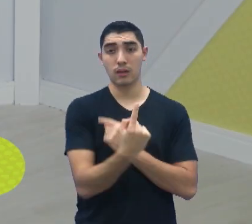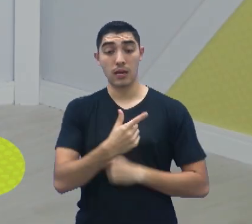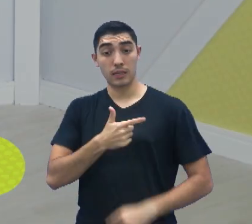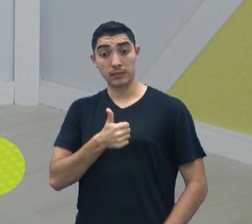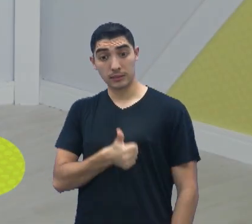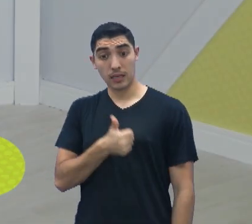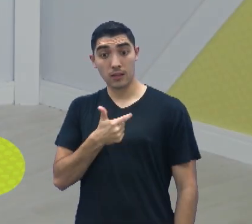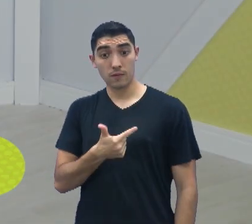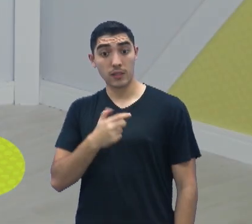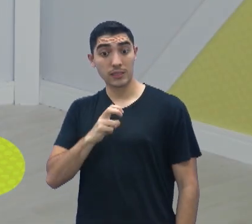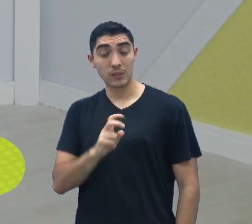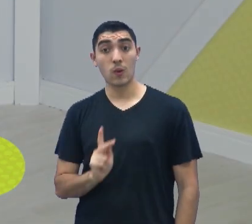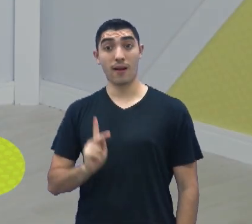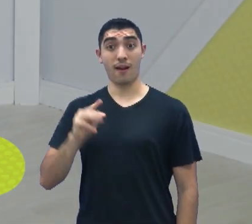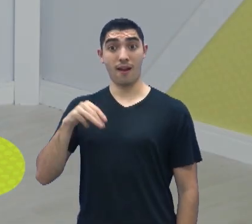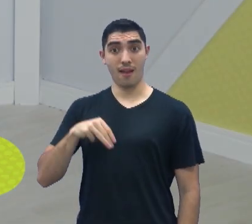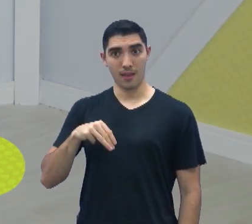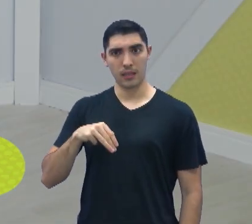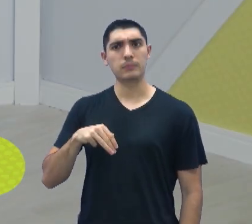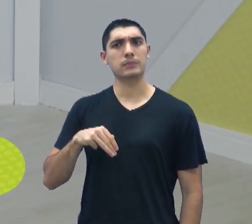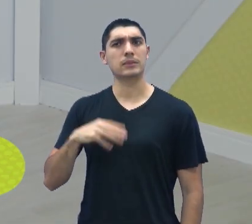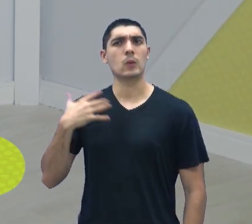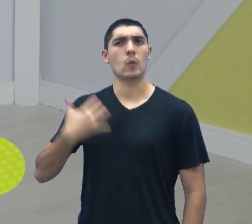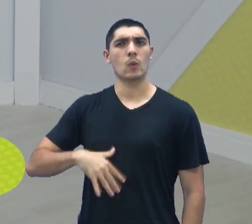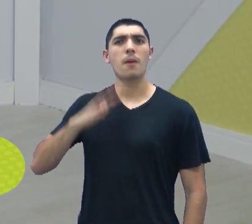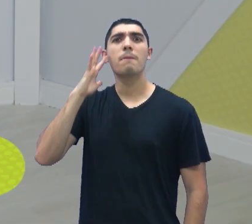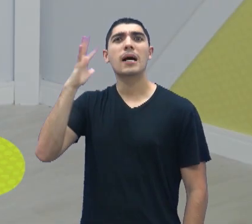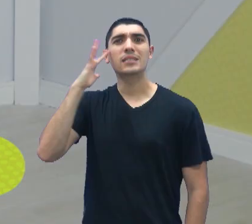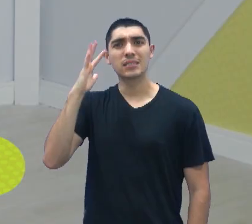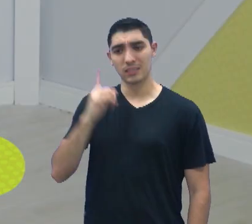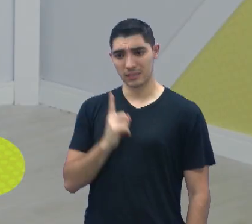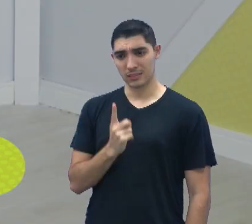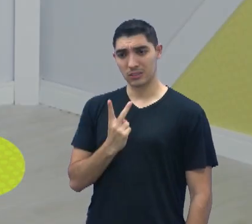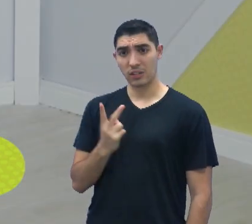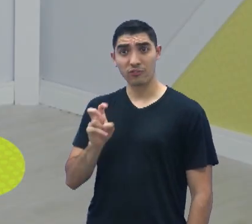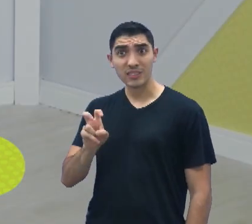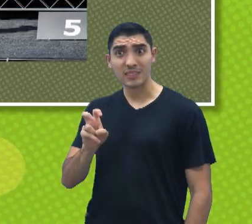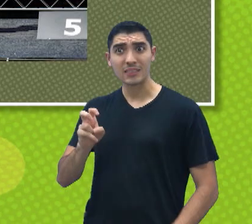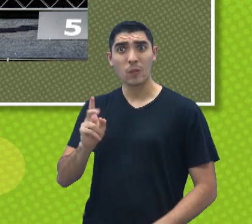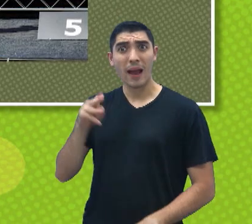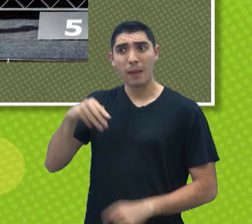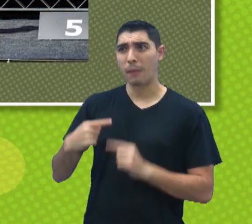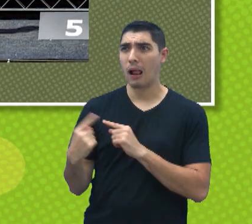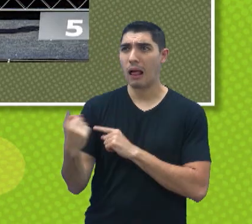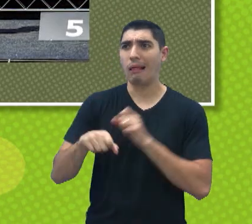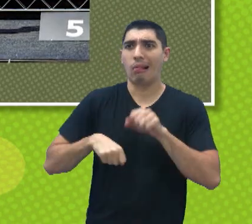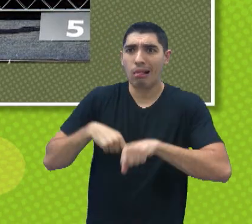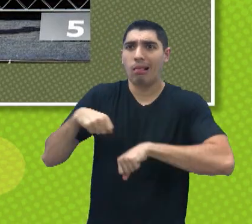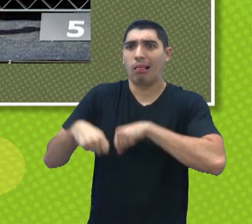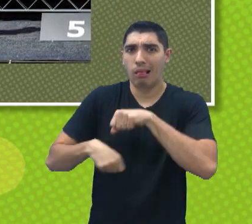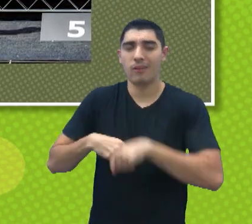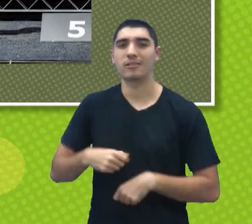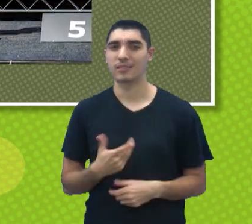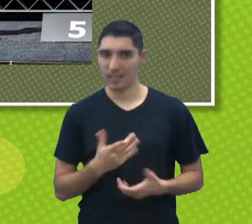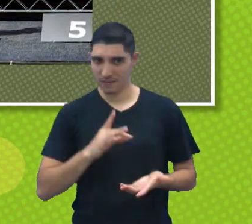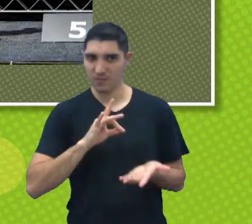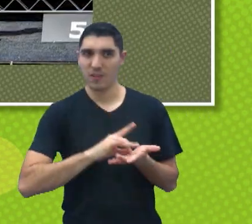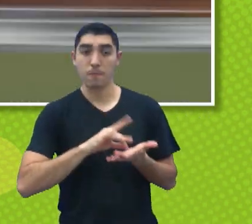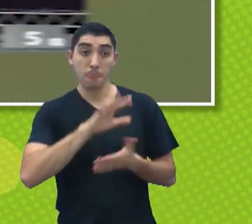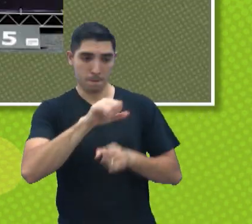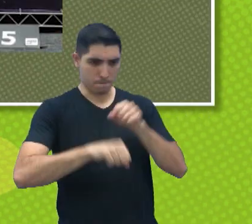quilômetros nas principais categorias. Você imaginou pedalar 125 quilômetros, Paulito? Haja perna, hein? Com certeza, Vieira, mas antes de falar do